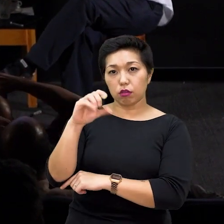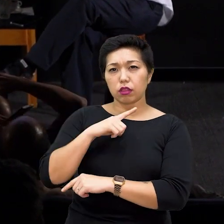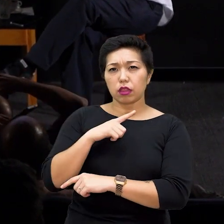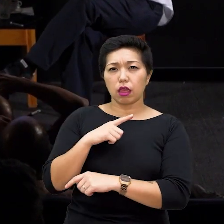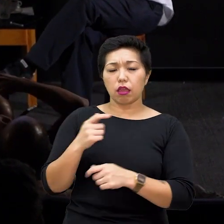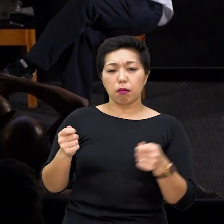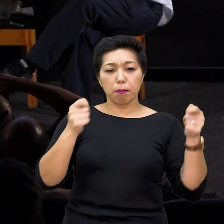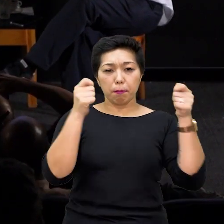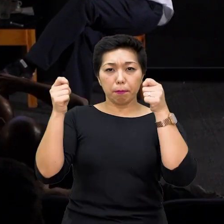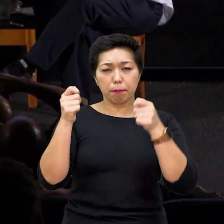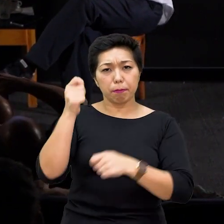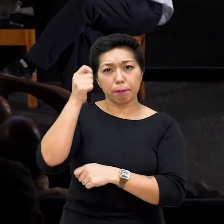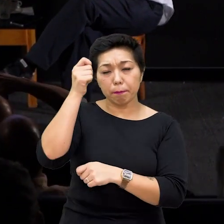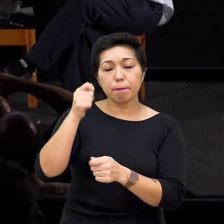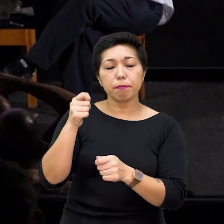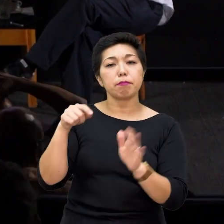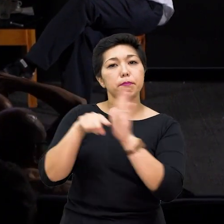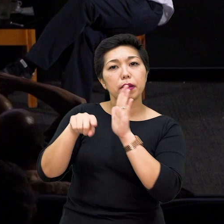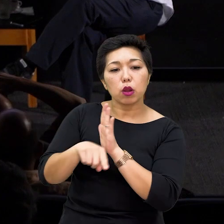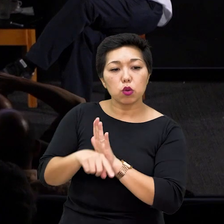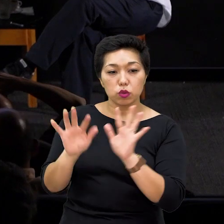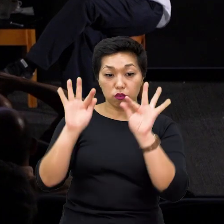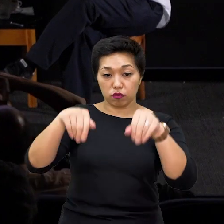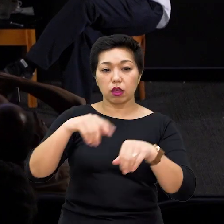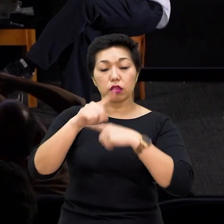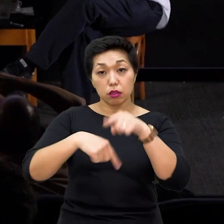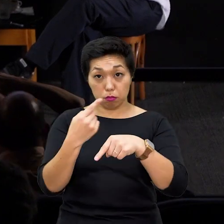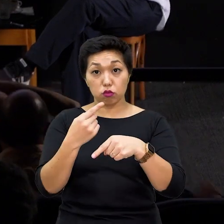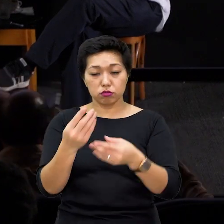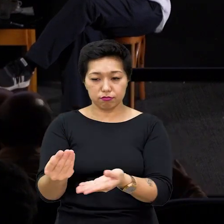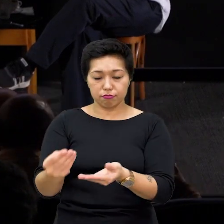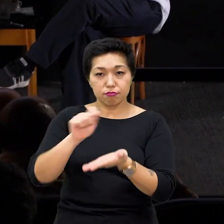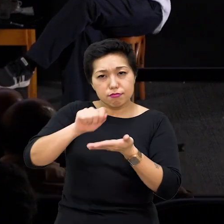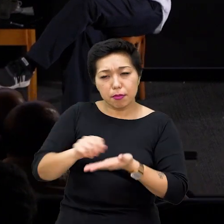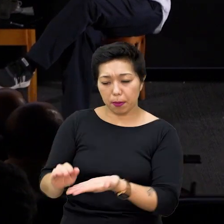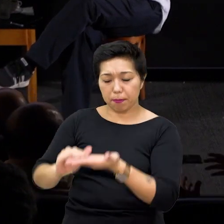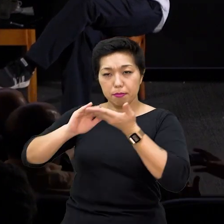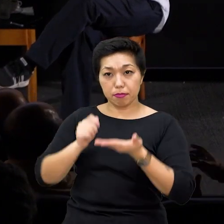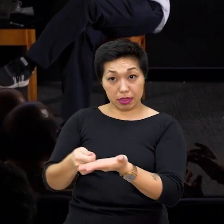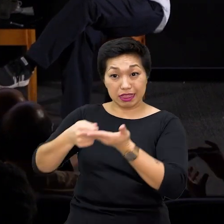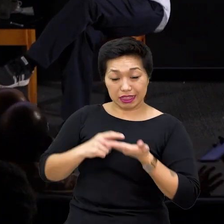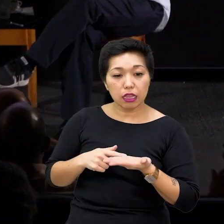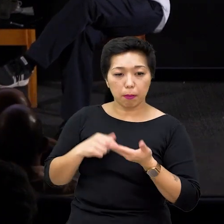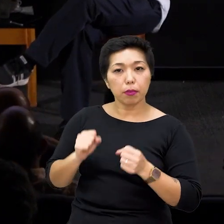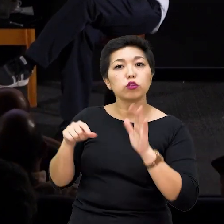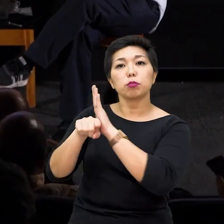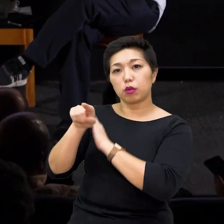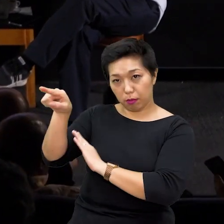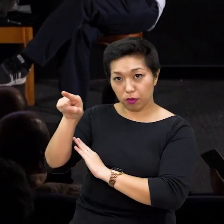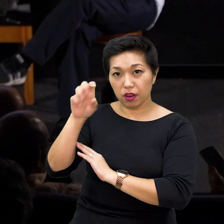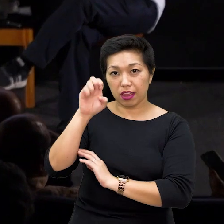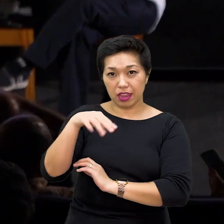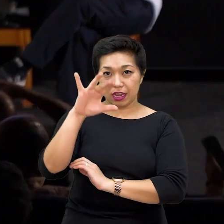plaquinha para quem quiser fazer perguntas no final. Tá bom. E ele vai me passar e a gente fazer uma triagem na sequência, mas podem procurar por ele.